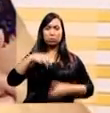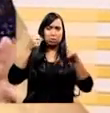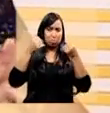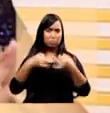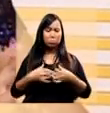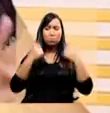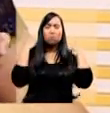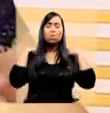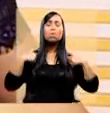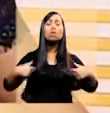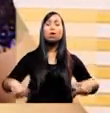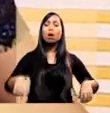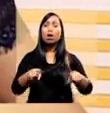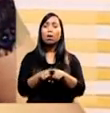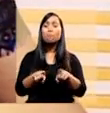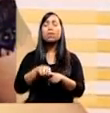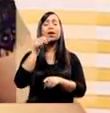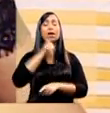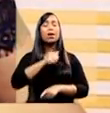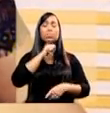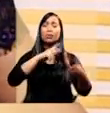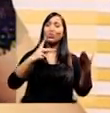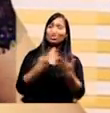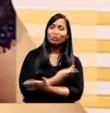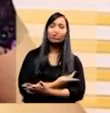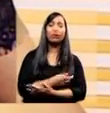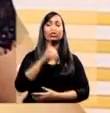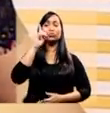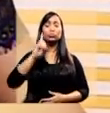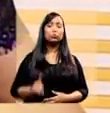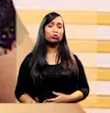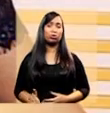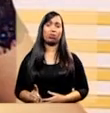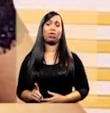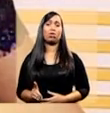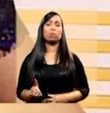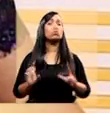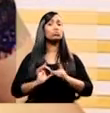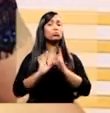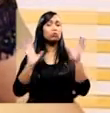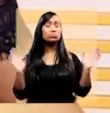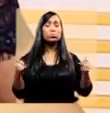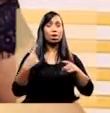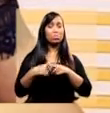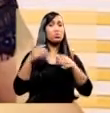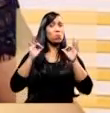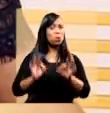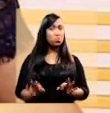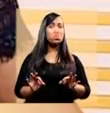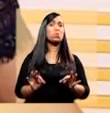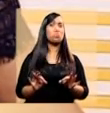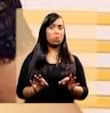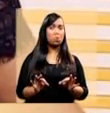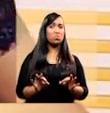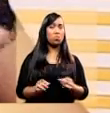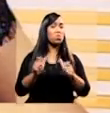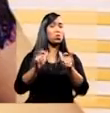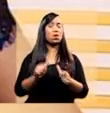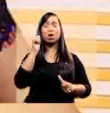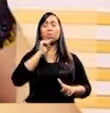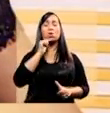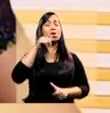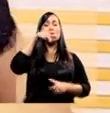que se vê isso? A mulher também ela é privada do direito de disputar justamente porque o lugar da mulher não